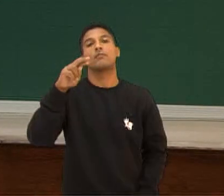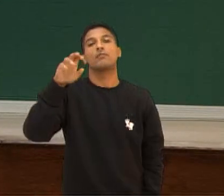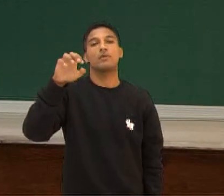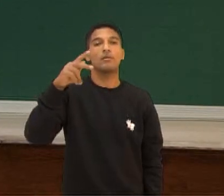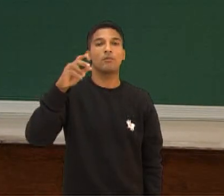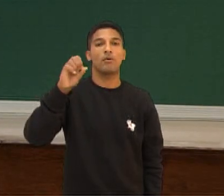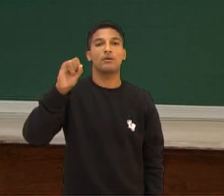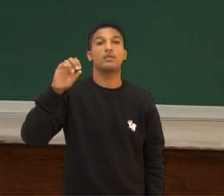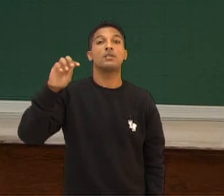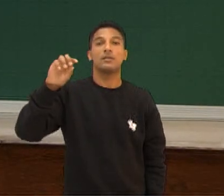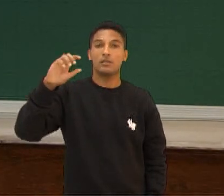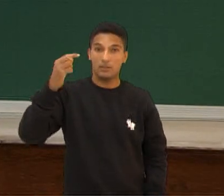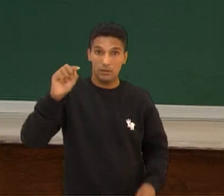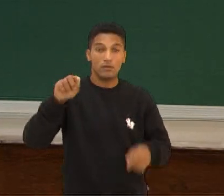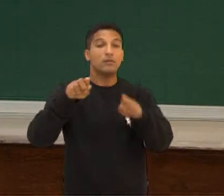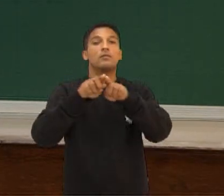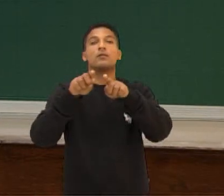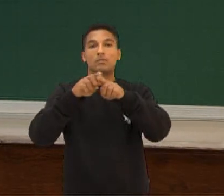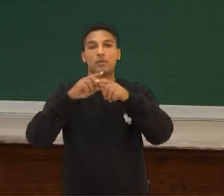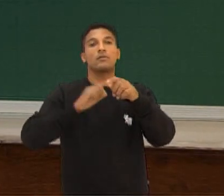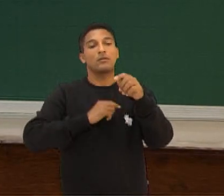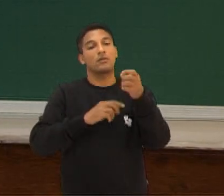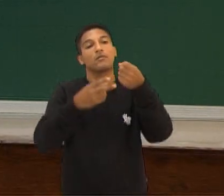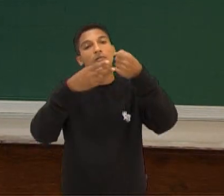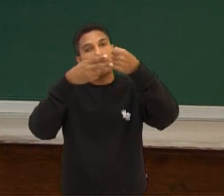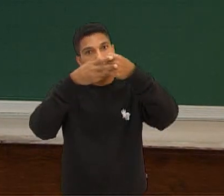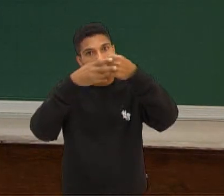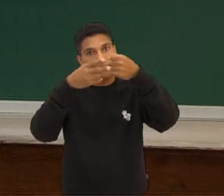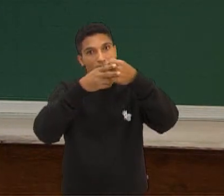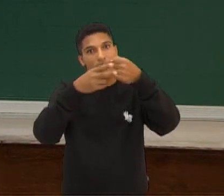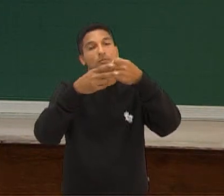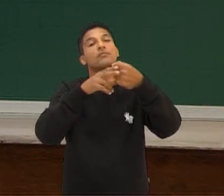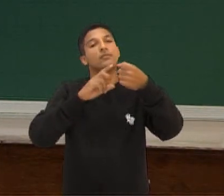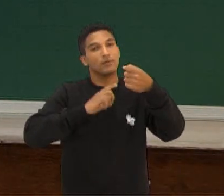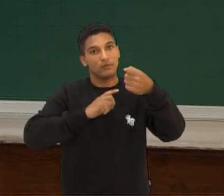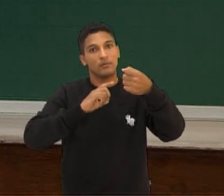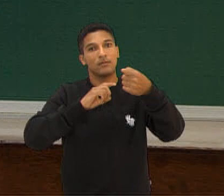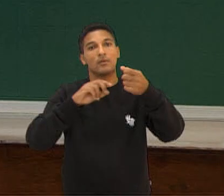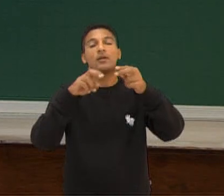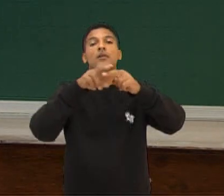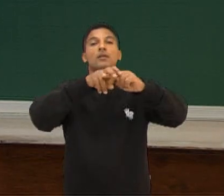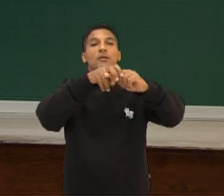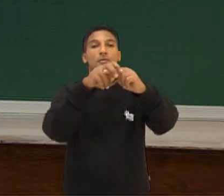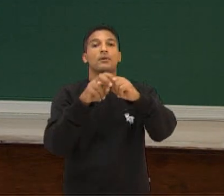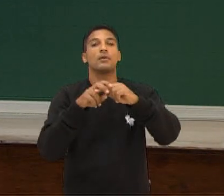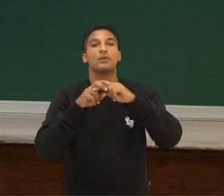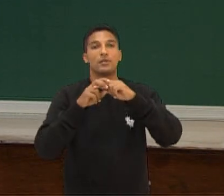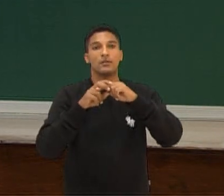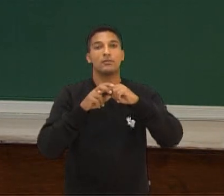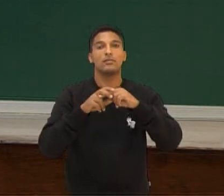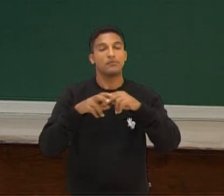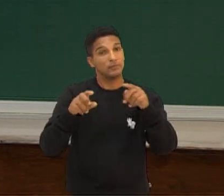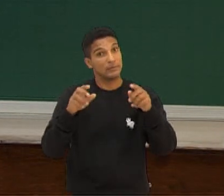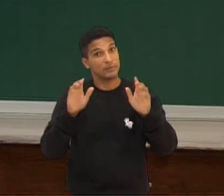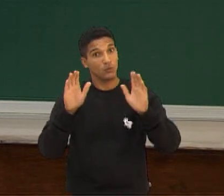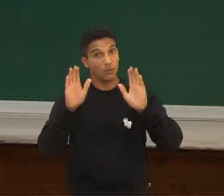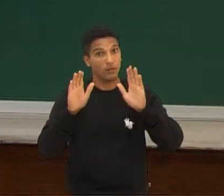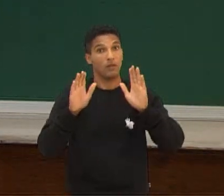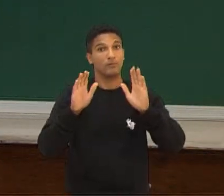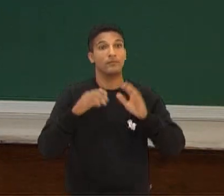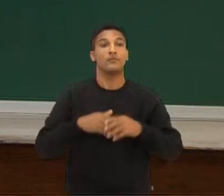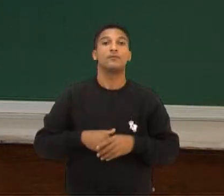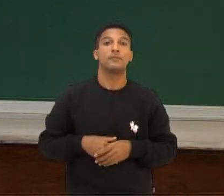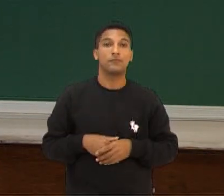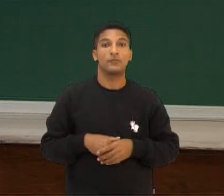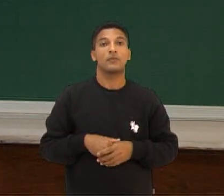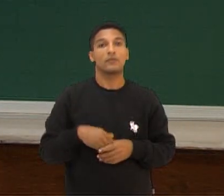o verbo de ligação na oração principal. Olha que interessante. Então, às vezes, uma tem que a outra não tem e você consegue, então,